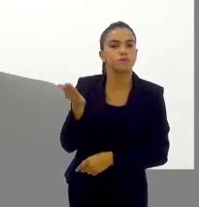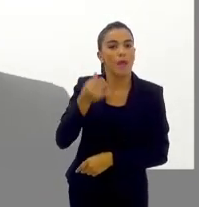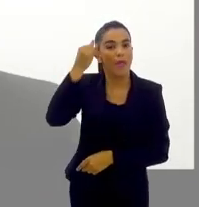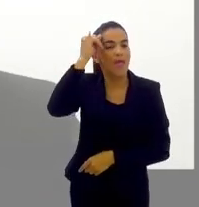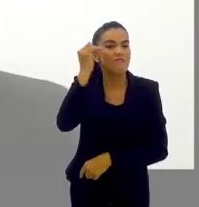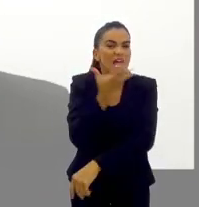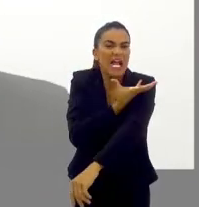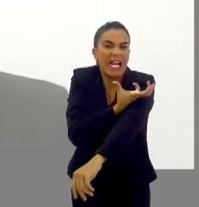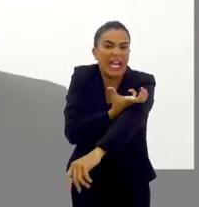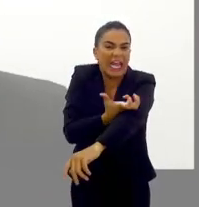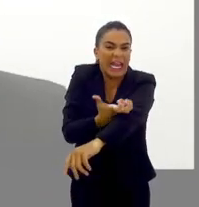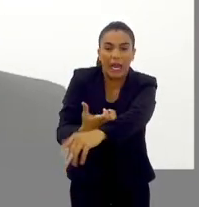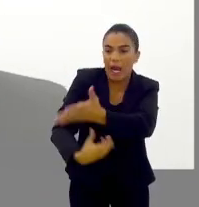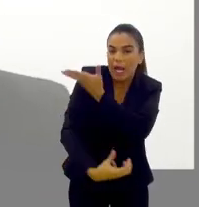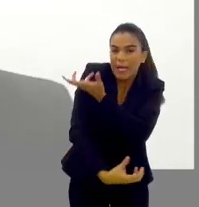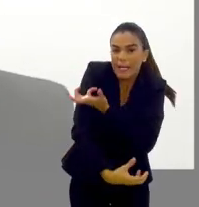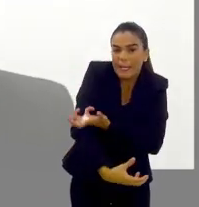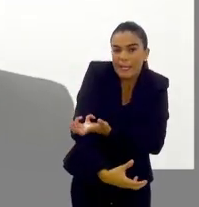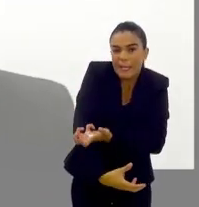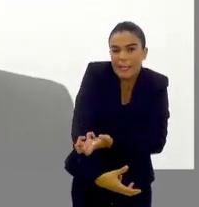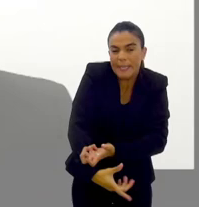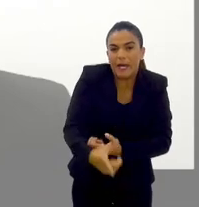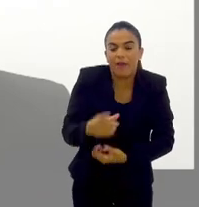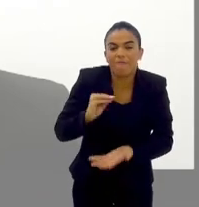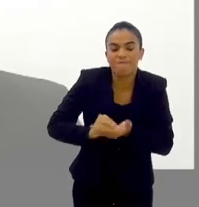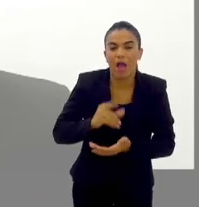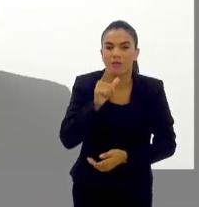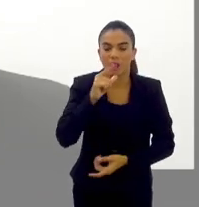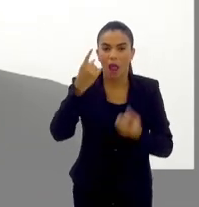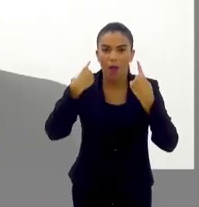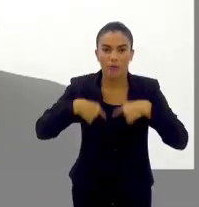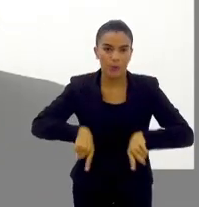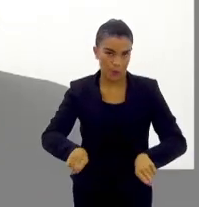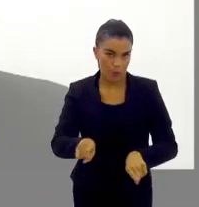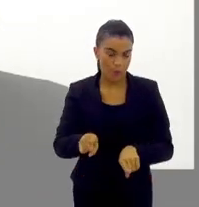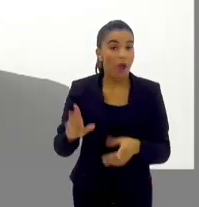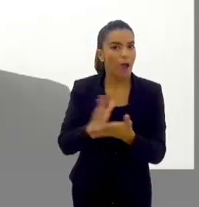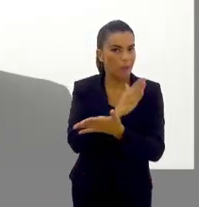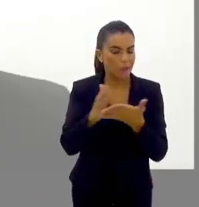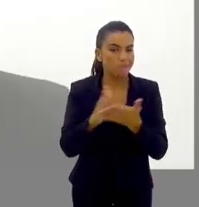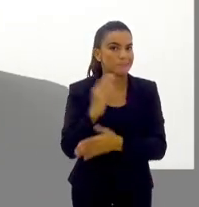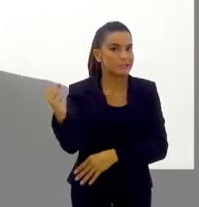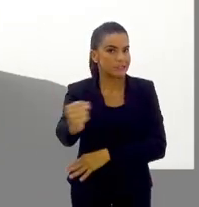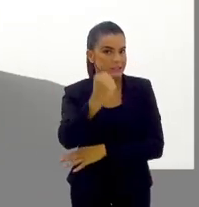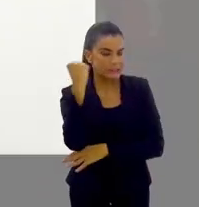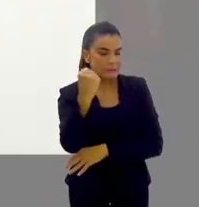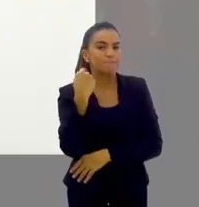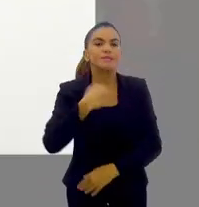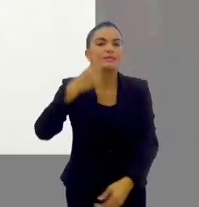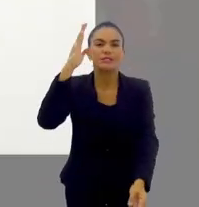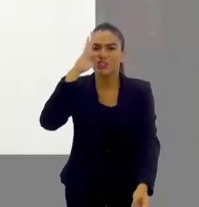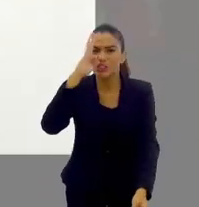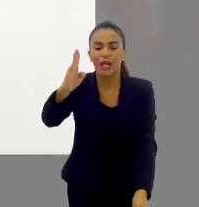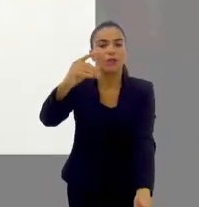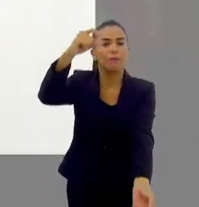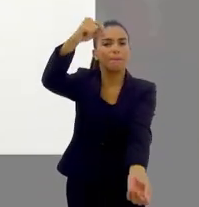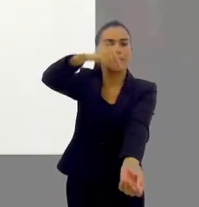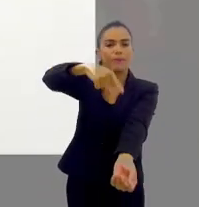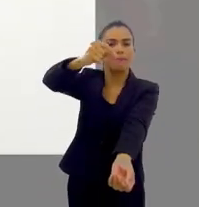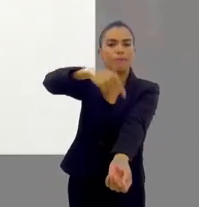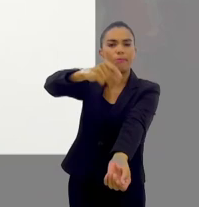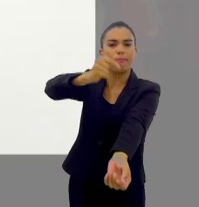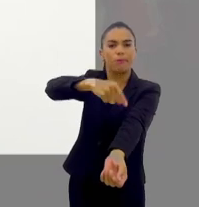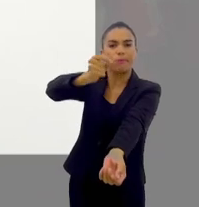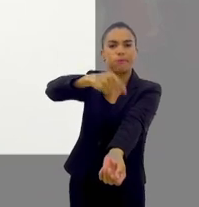esse paciente não desidrate, né? E daqueles casos que não, que a gente vai precisar internar, que às vezes vai precisar fazer uma hidratação venosa, né?